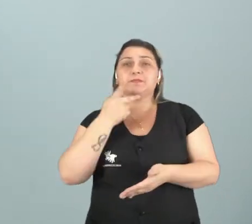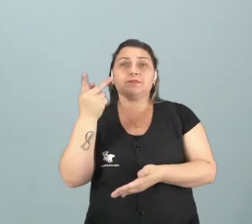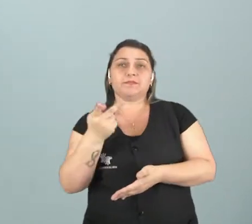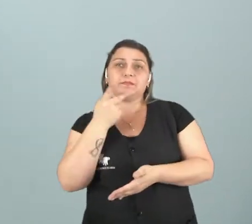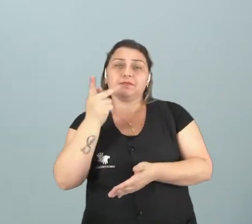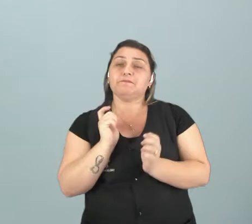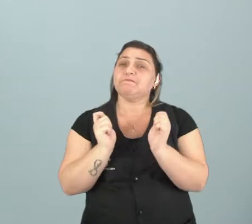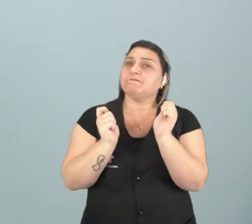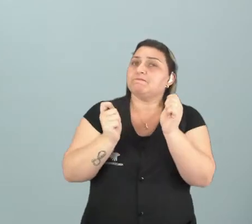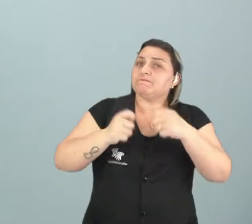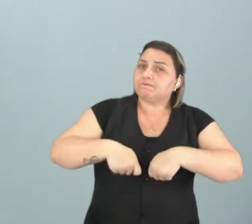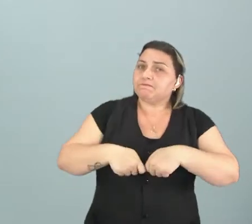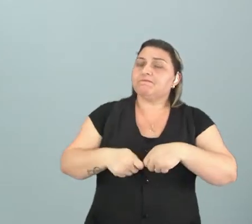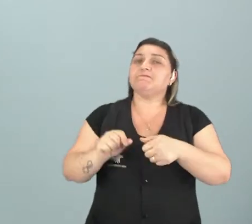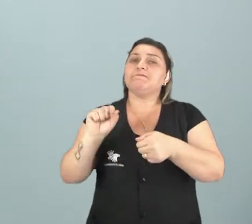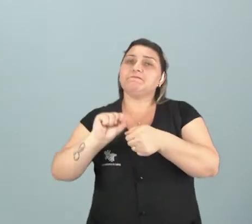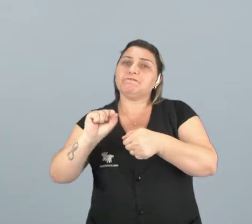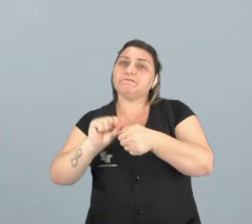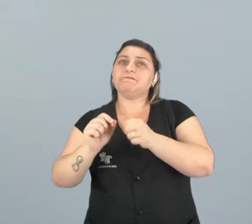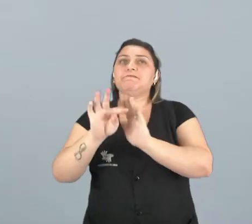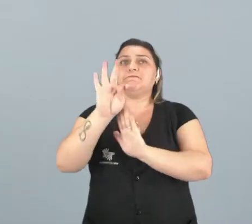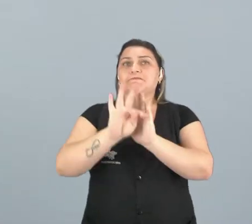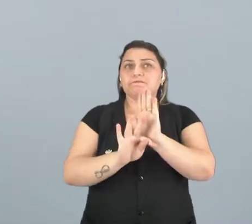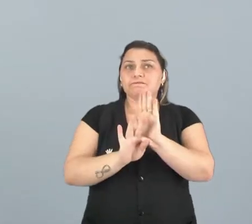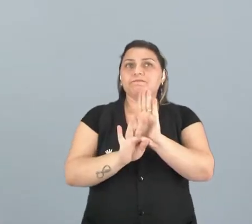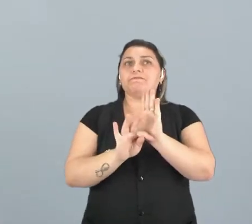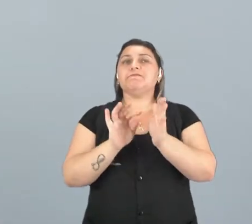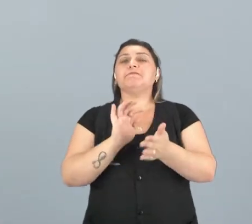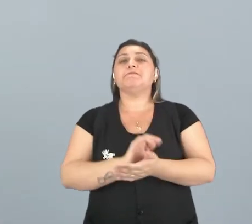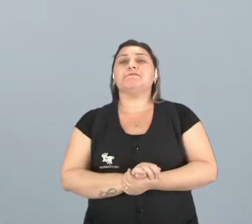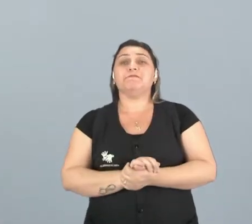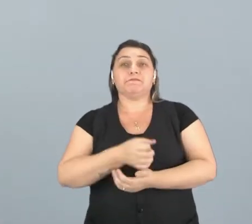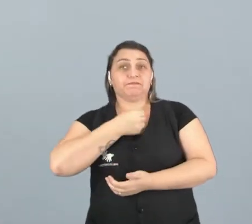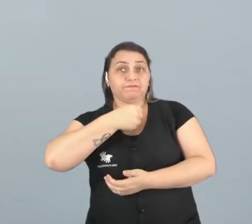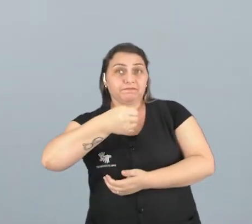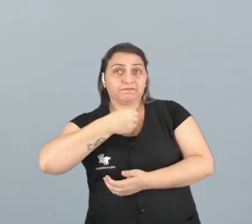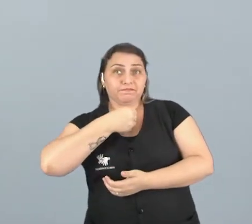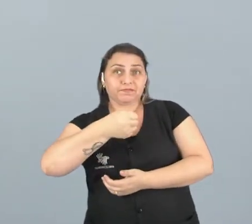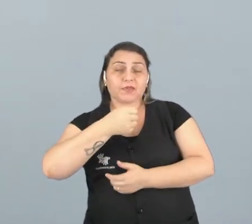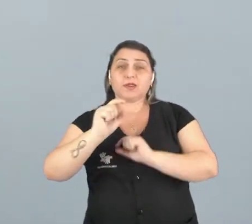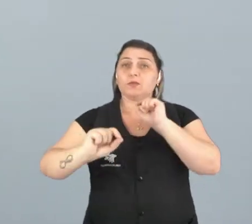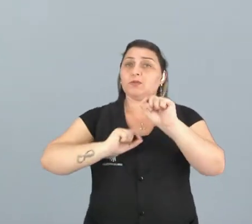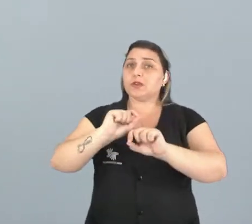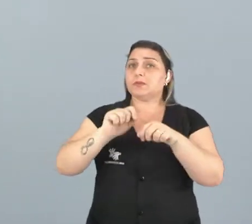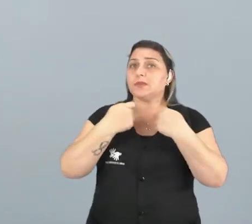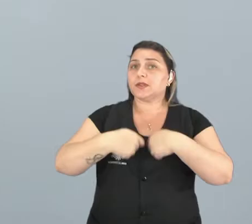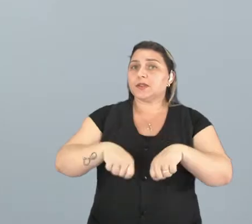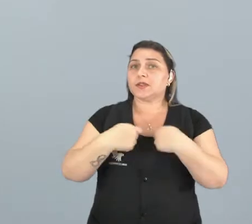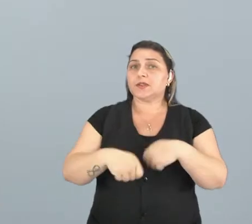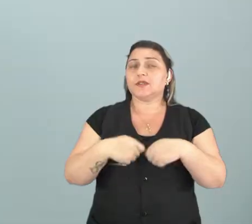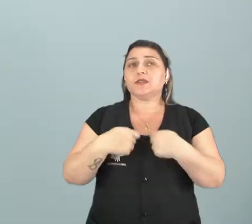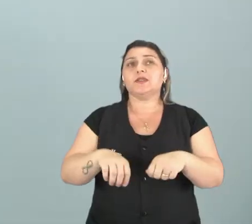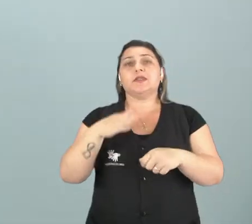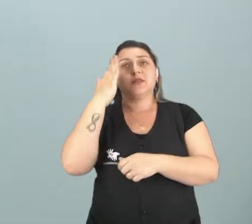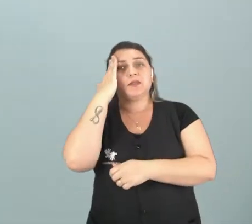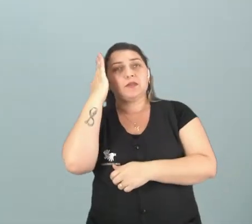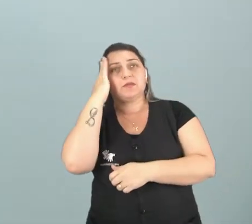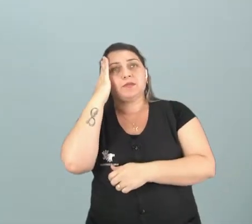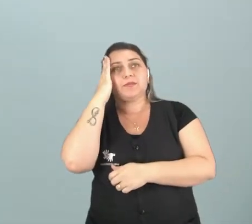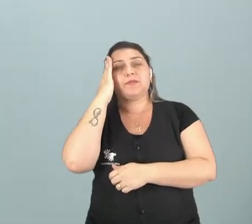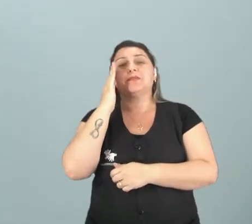as condições de produção do texto, no caso da reportagem. O que você precisa levar em